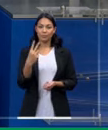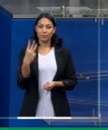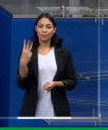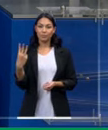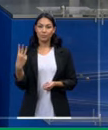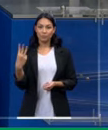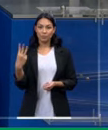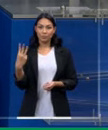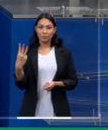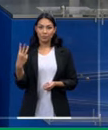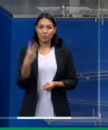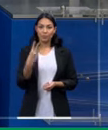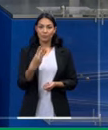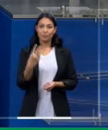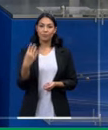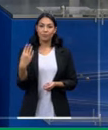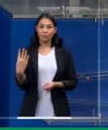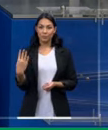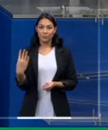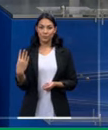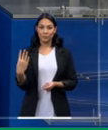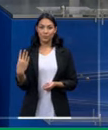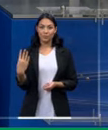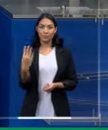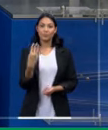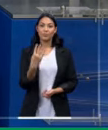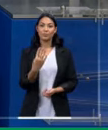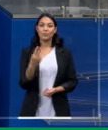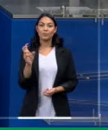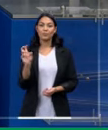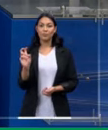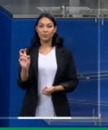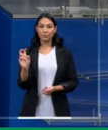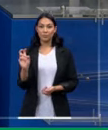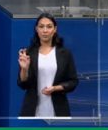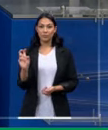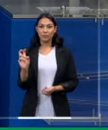23, 34, 45,